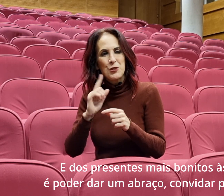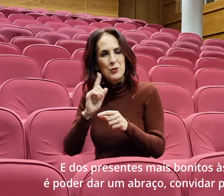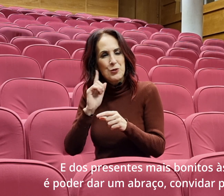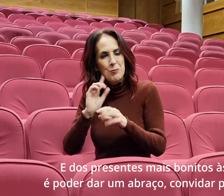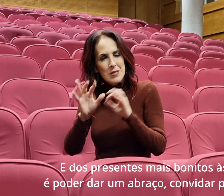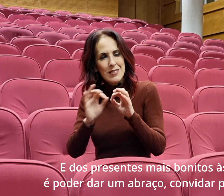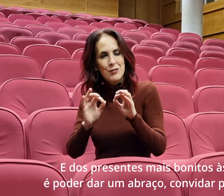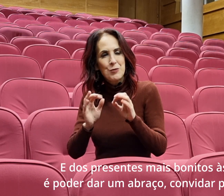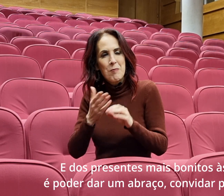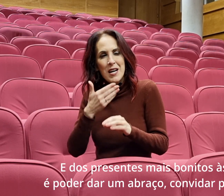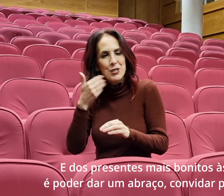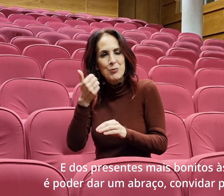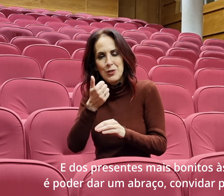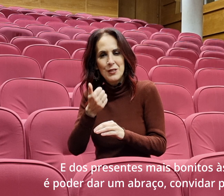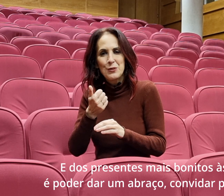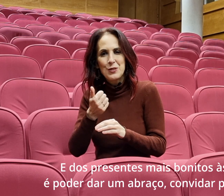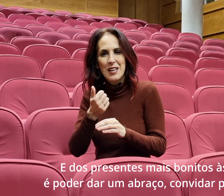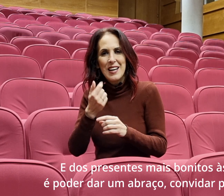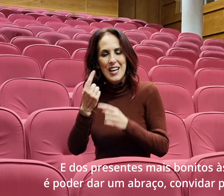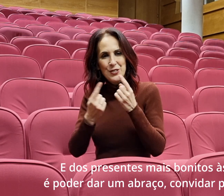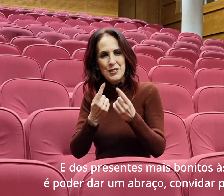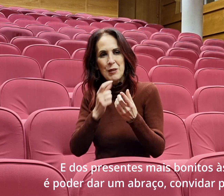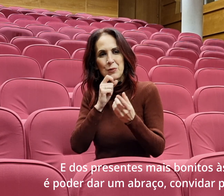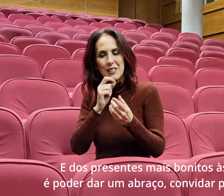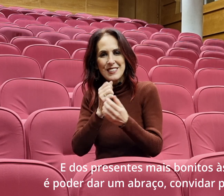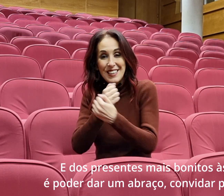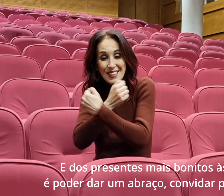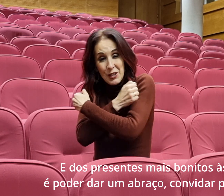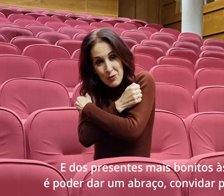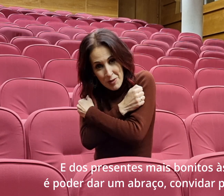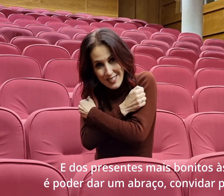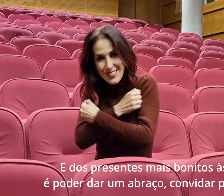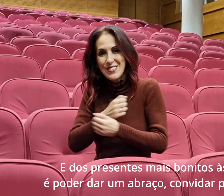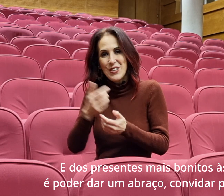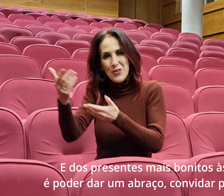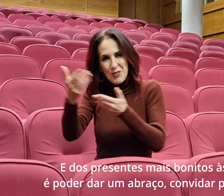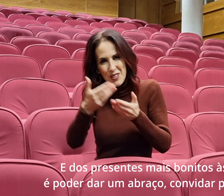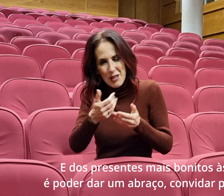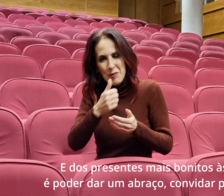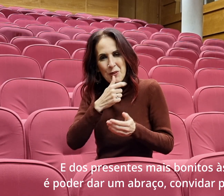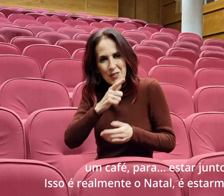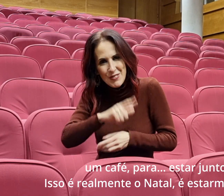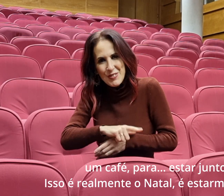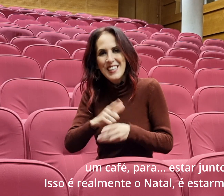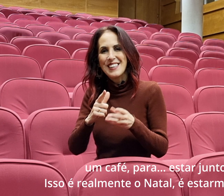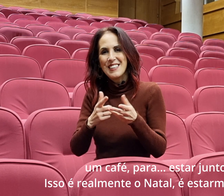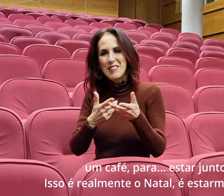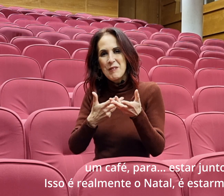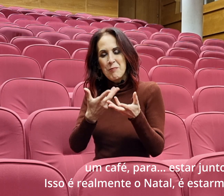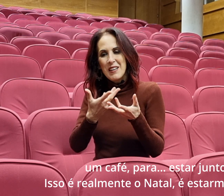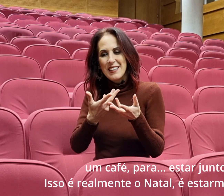E dos presentes mais bonitos, às vezes é poder dar um abraço, convidar para beber um